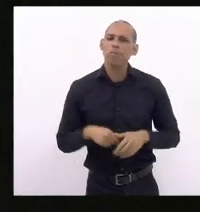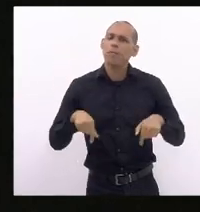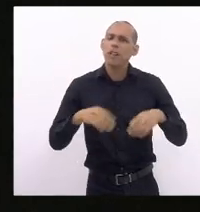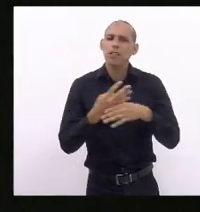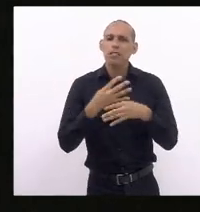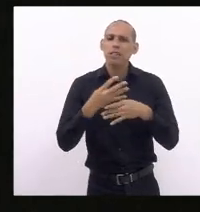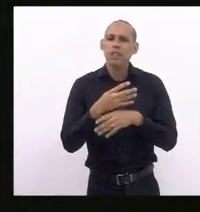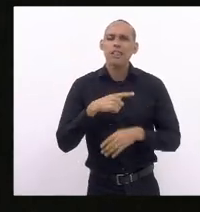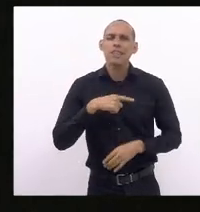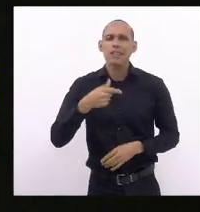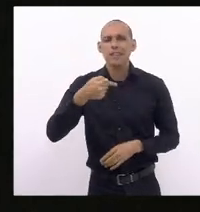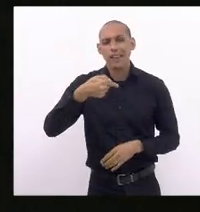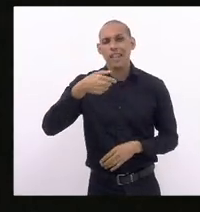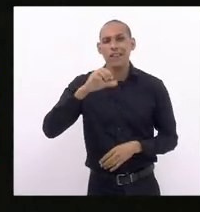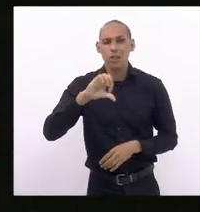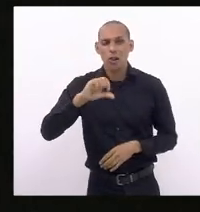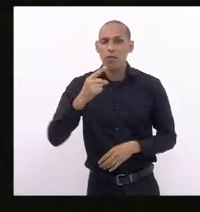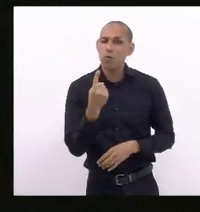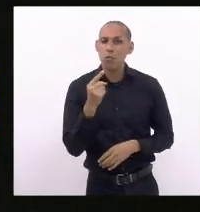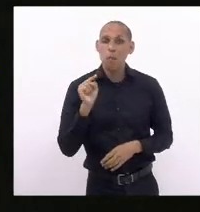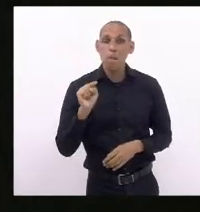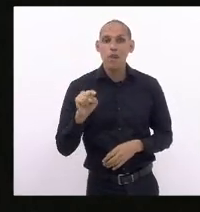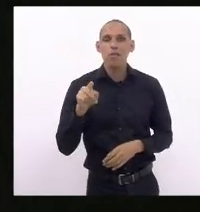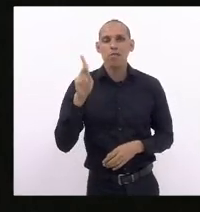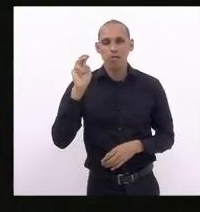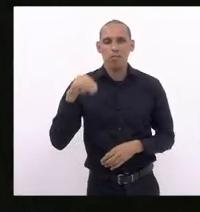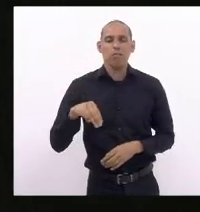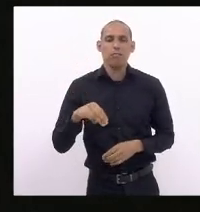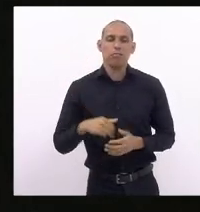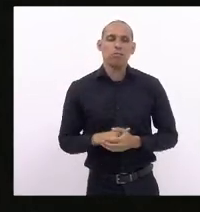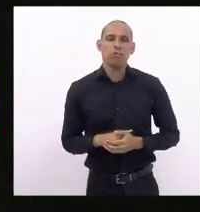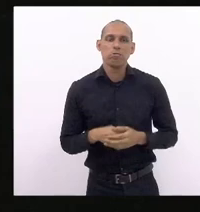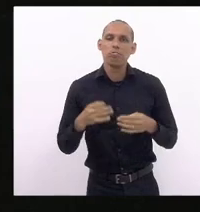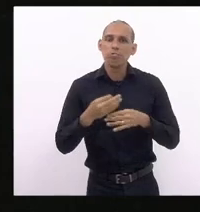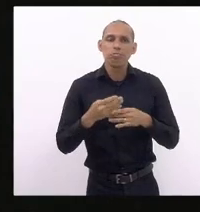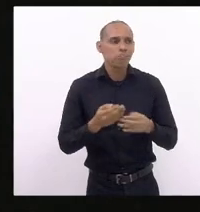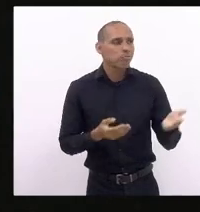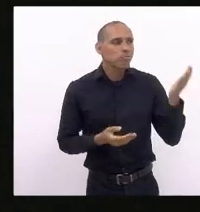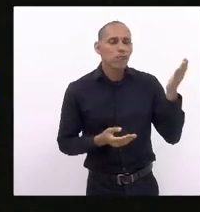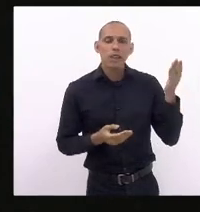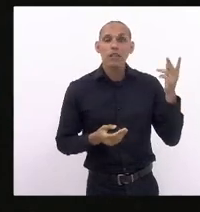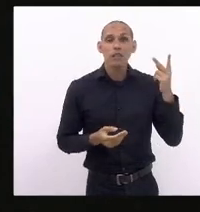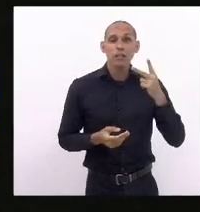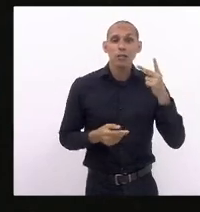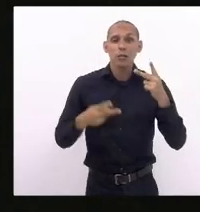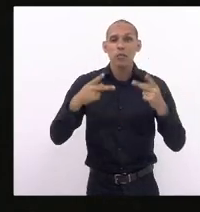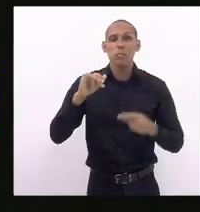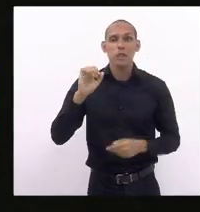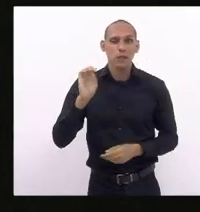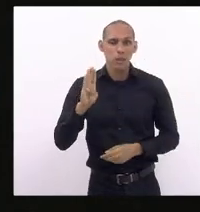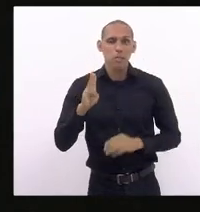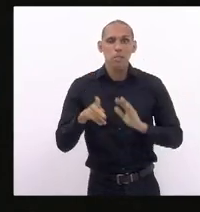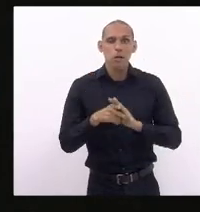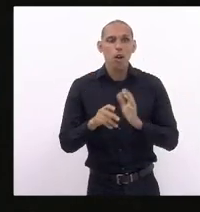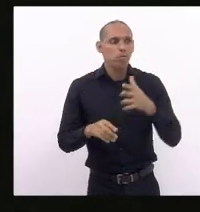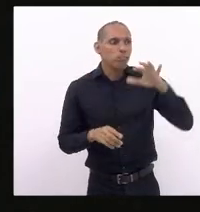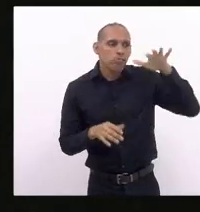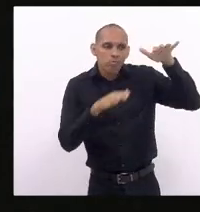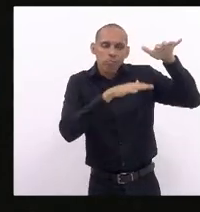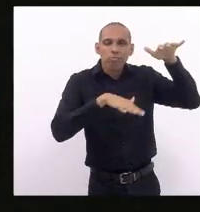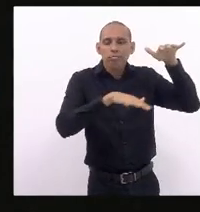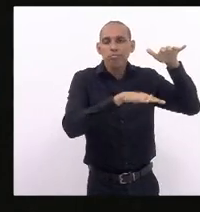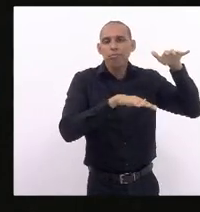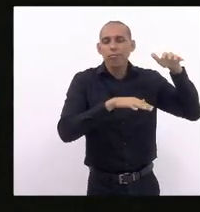tem 791 mil quilômetros, né? Essa cidade é o segundo PIB da região serrana.